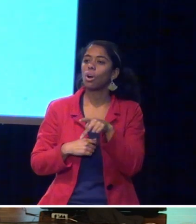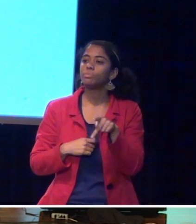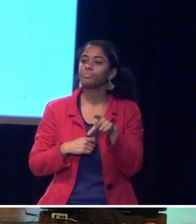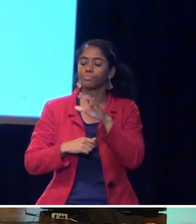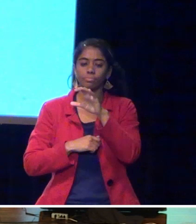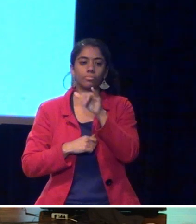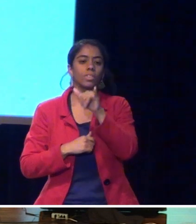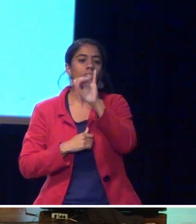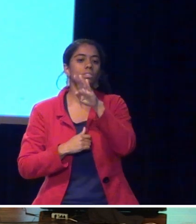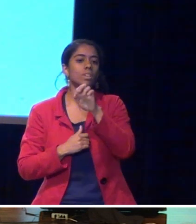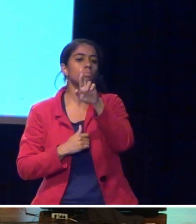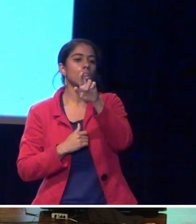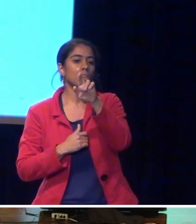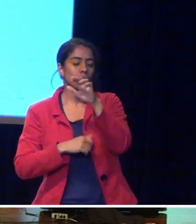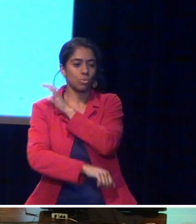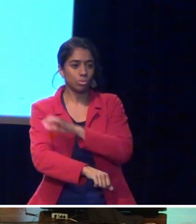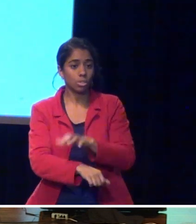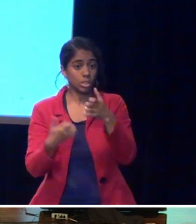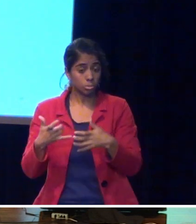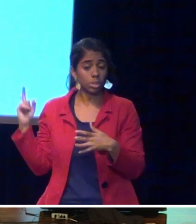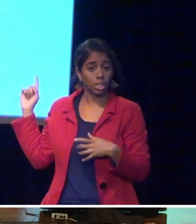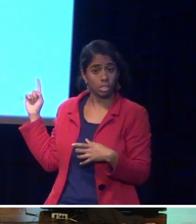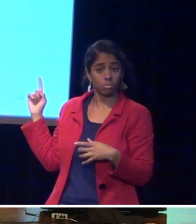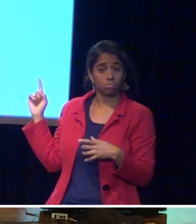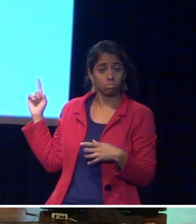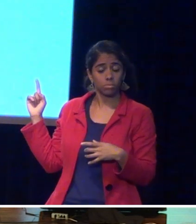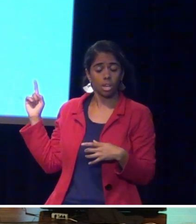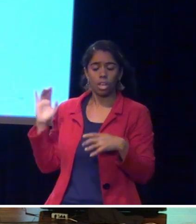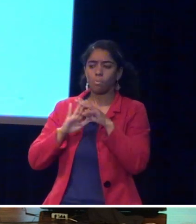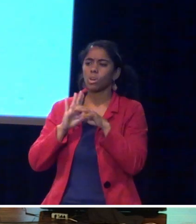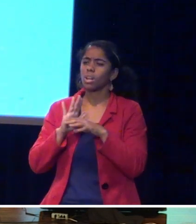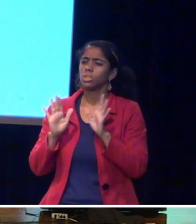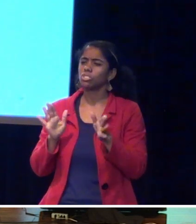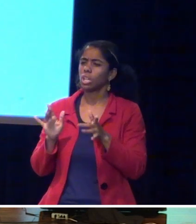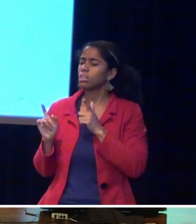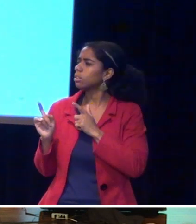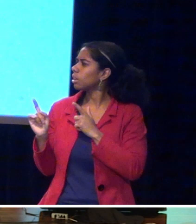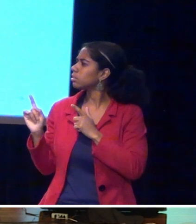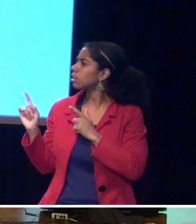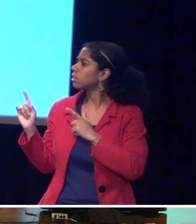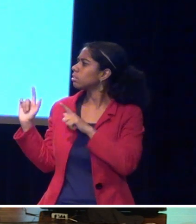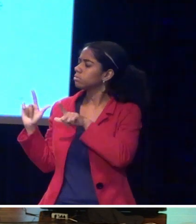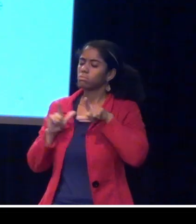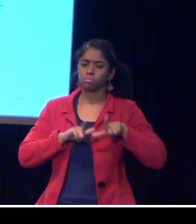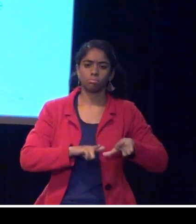TV Escola, Salto para o Futuro, e esse programa da Magda Soares já está com janela de Libras.